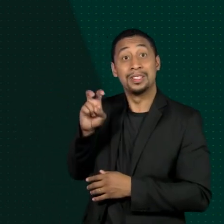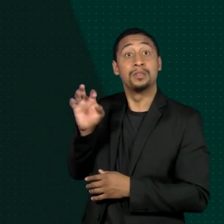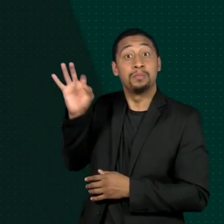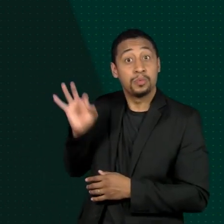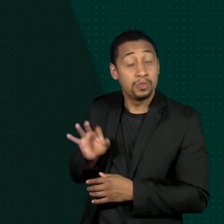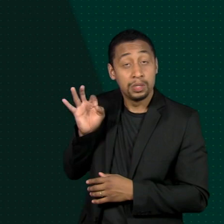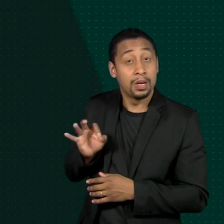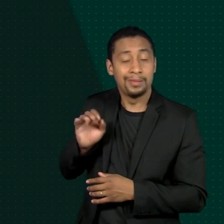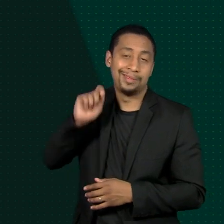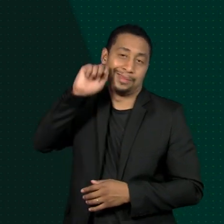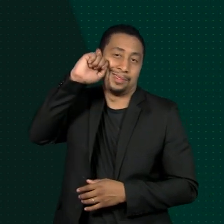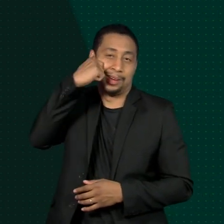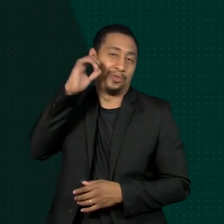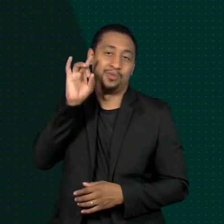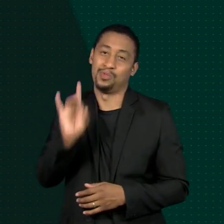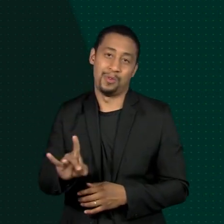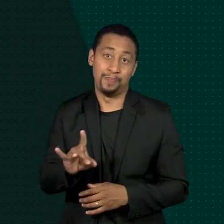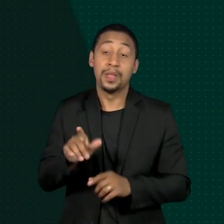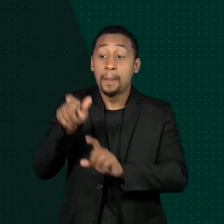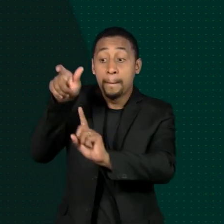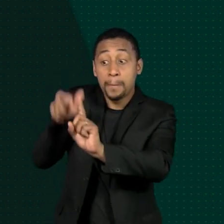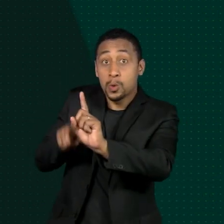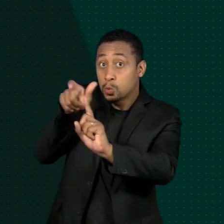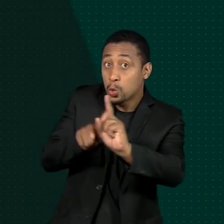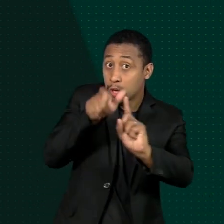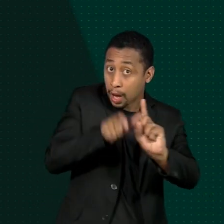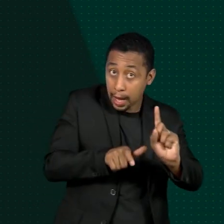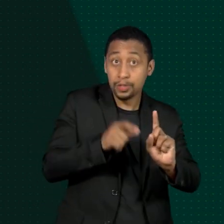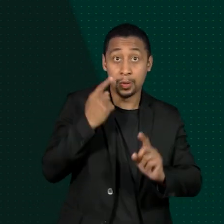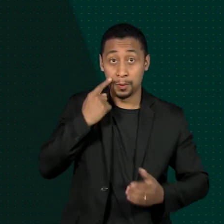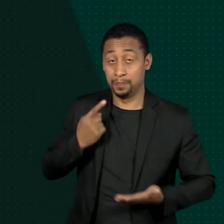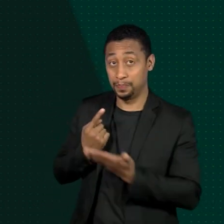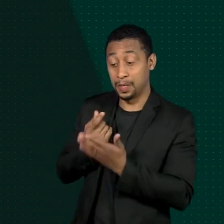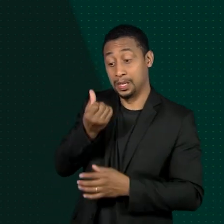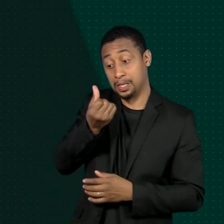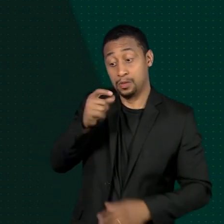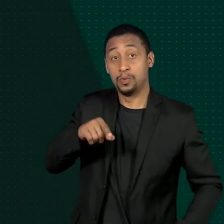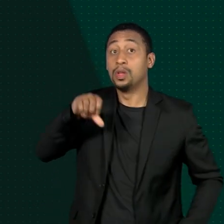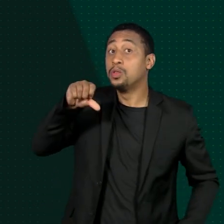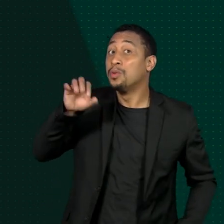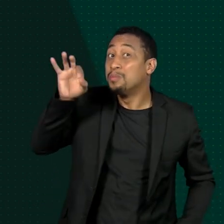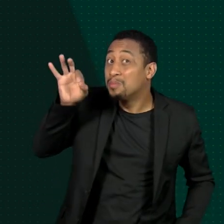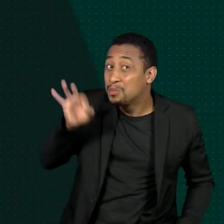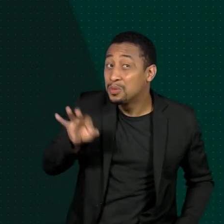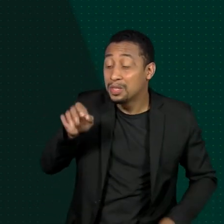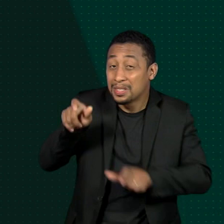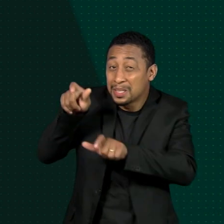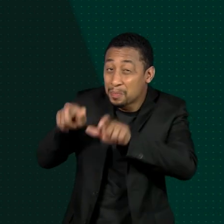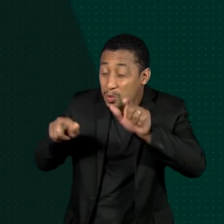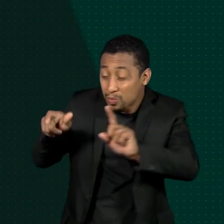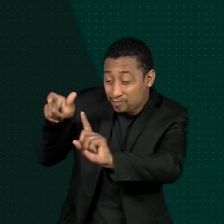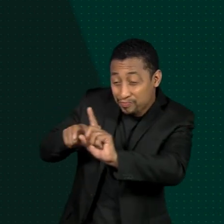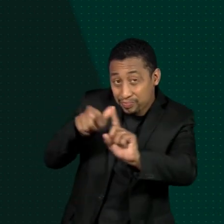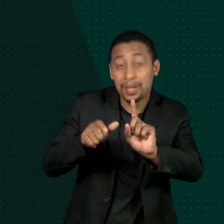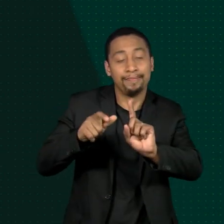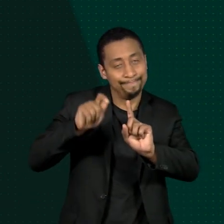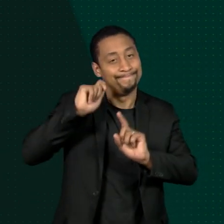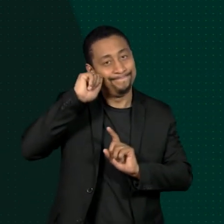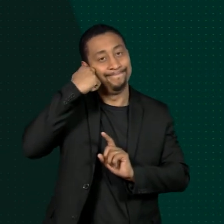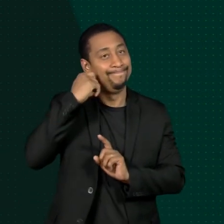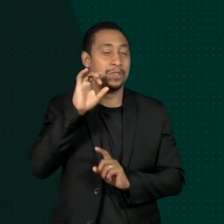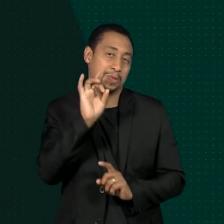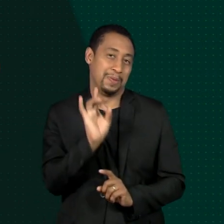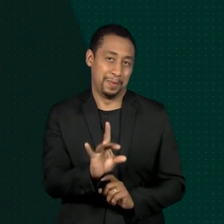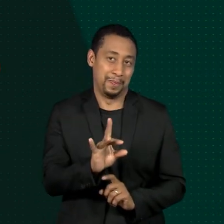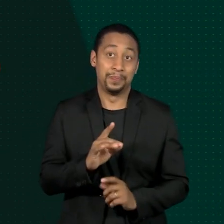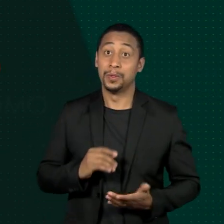brancos. Quando se trata de personagens literários, apenas 6,9% dos sujeitos retratados eram negros. E em